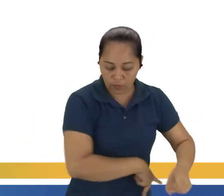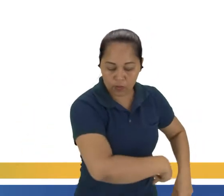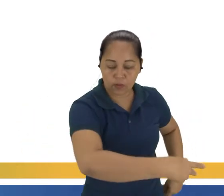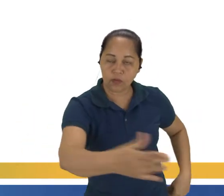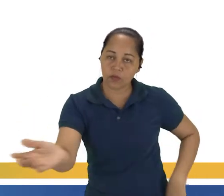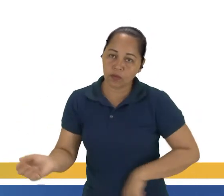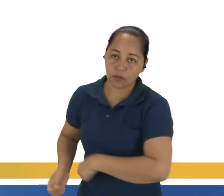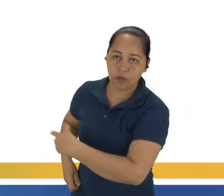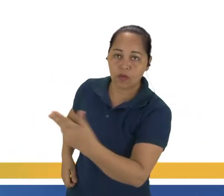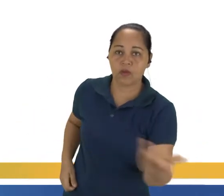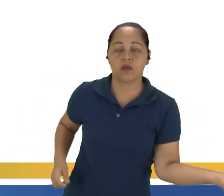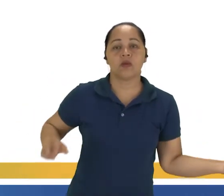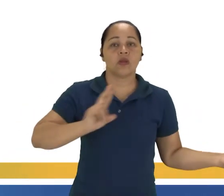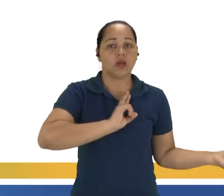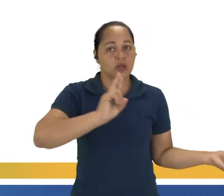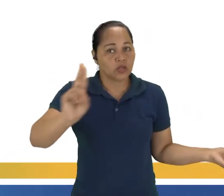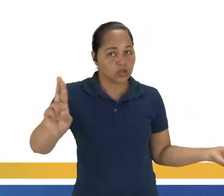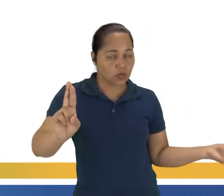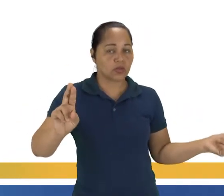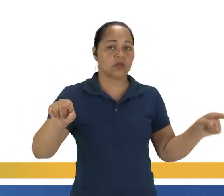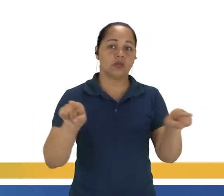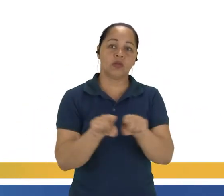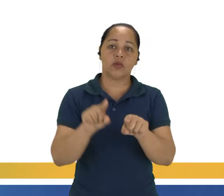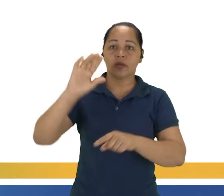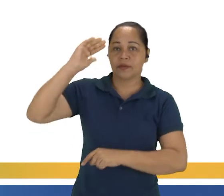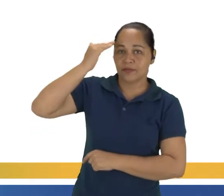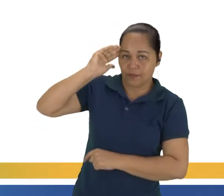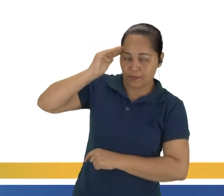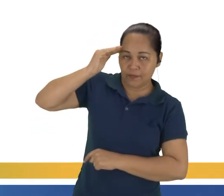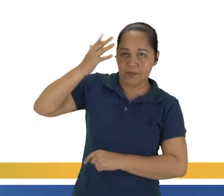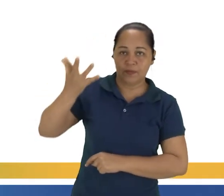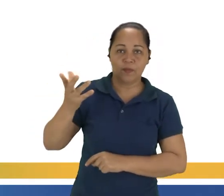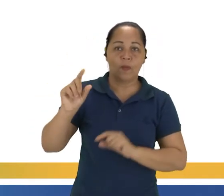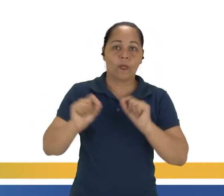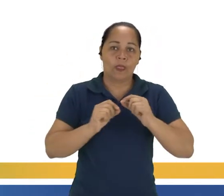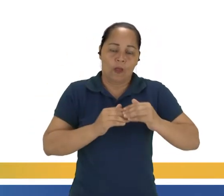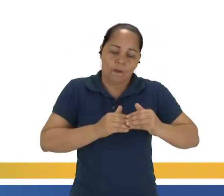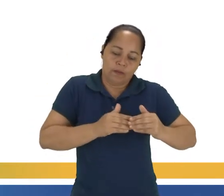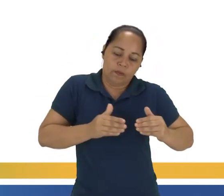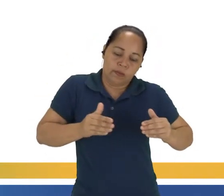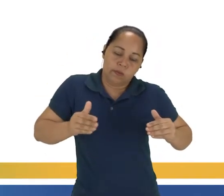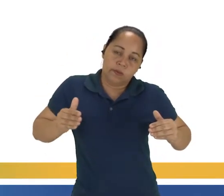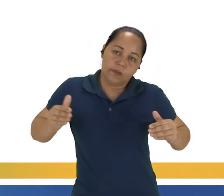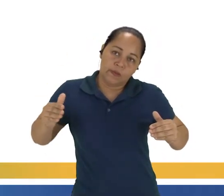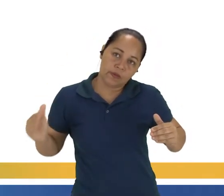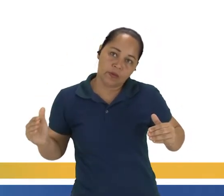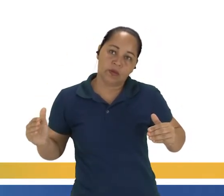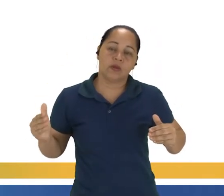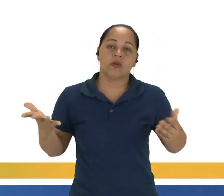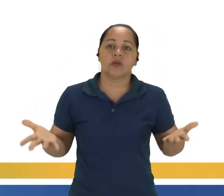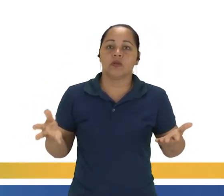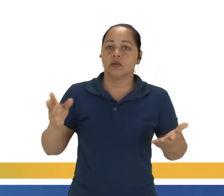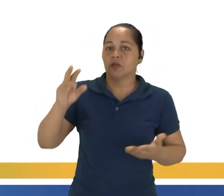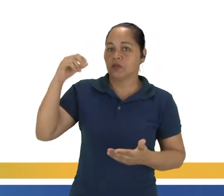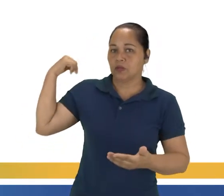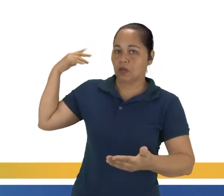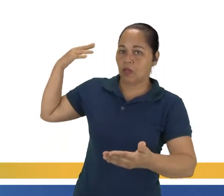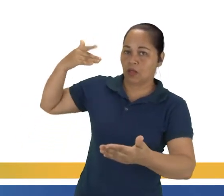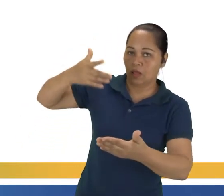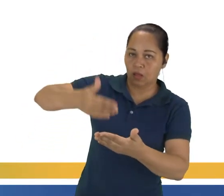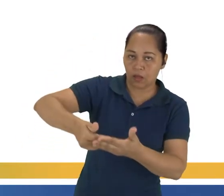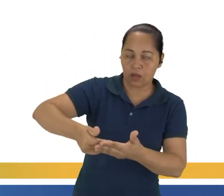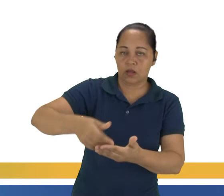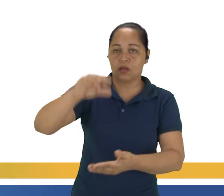na religiosidade umbanda. Isso é importante entender justamente porque é uma construção de nossa historicidade